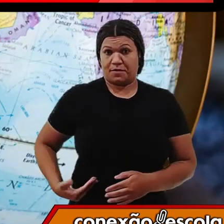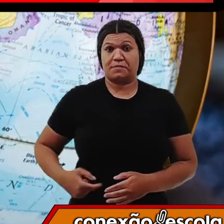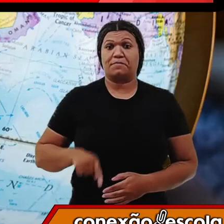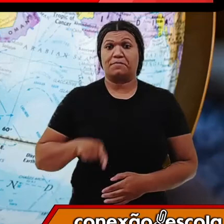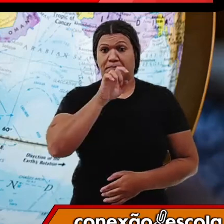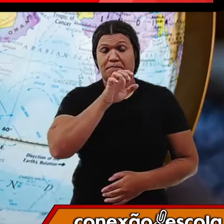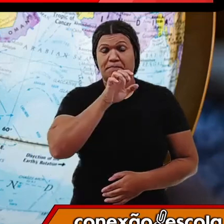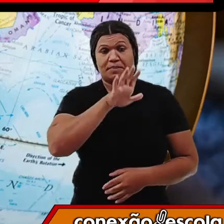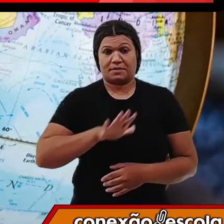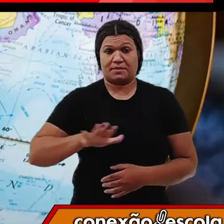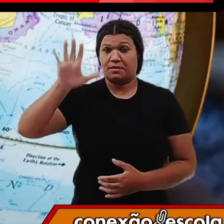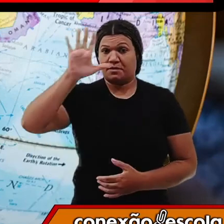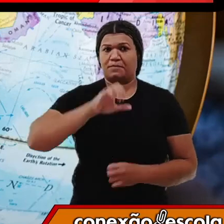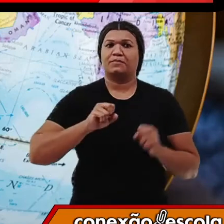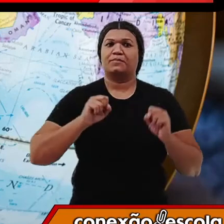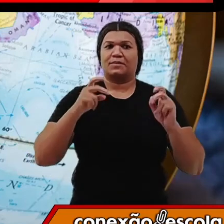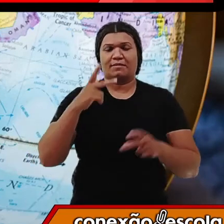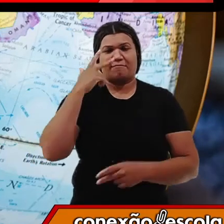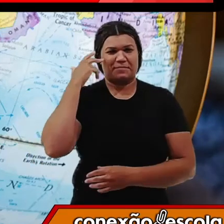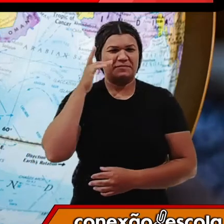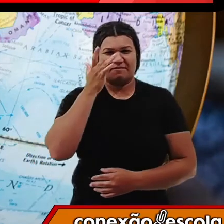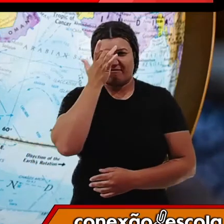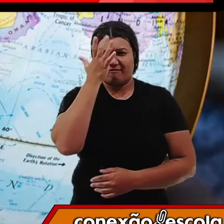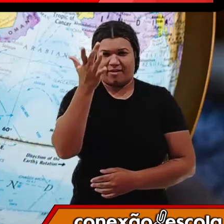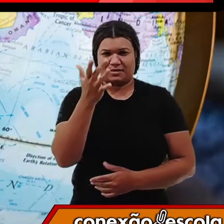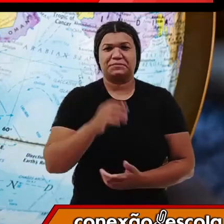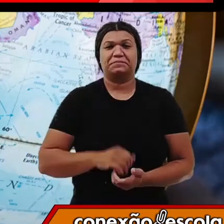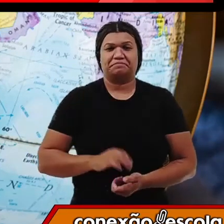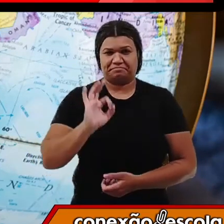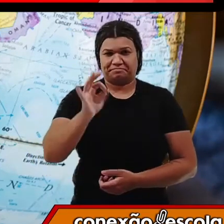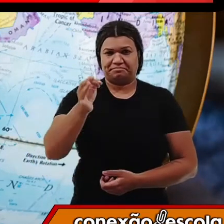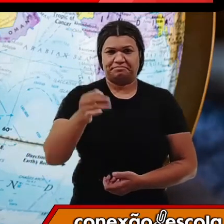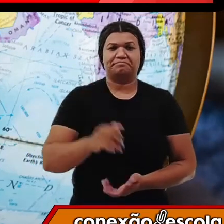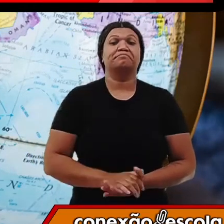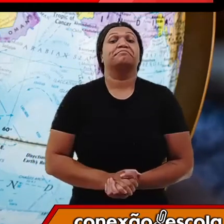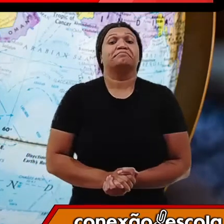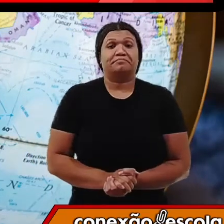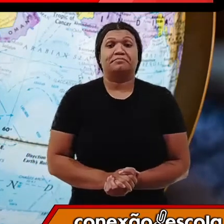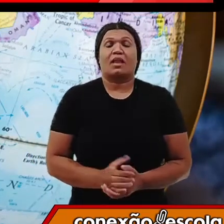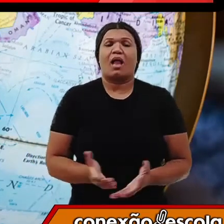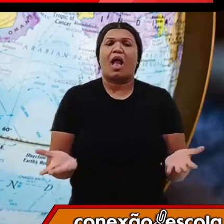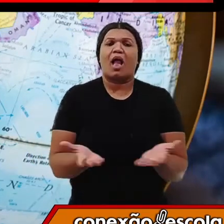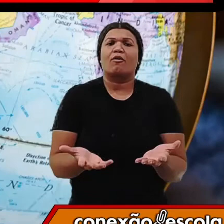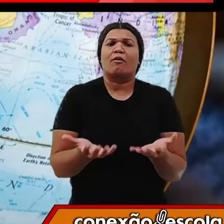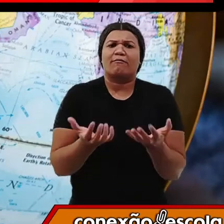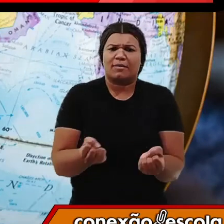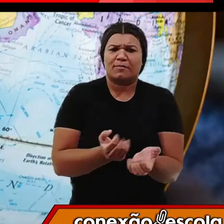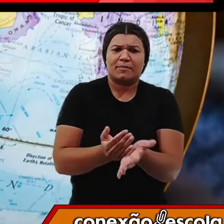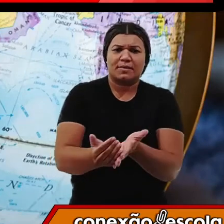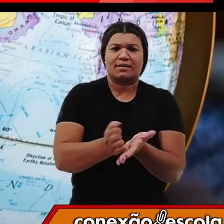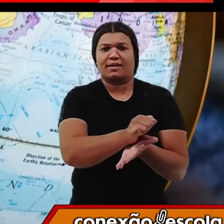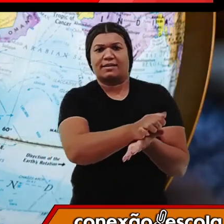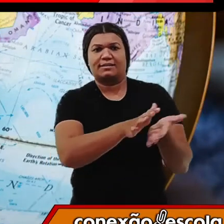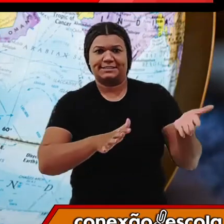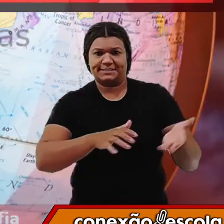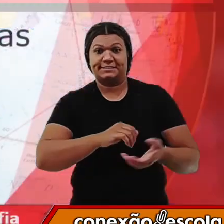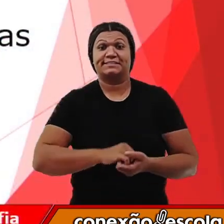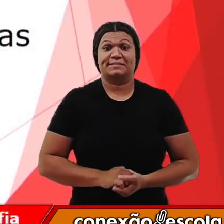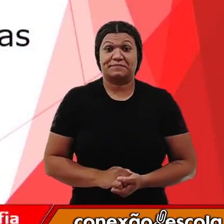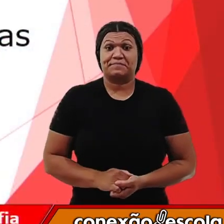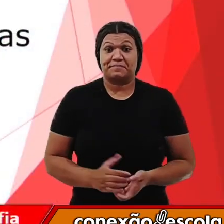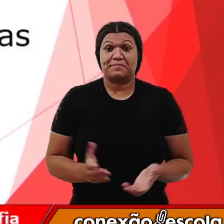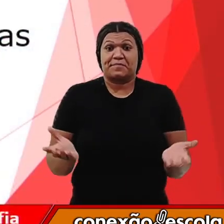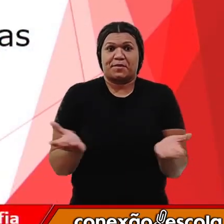estados. Tranquilão? Tá fácil, não tá? Demais! Então vamos para as atividades? A atividade de hoje